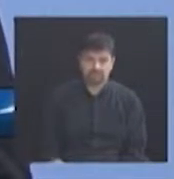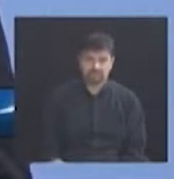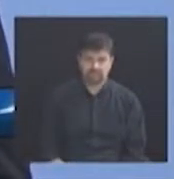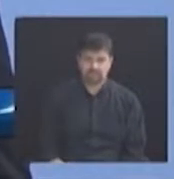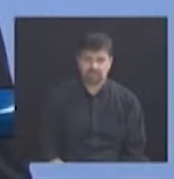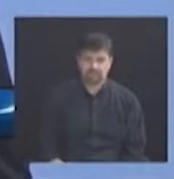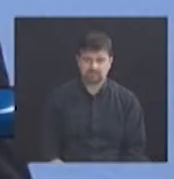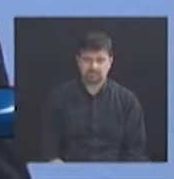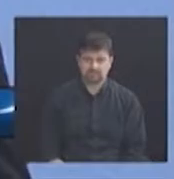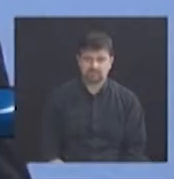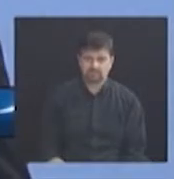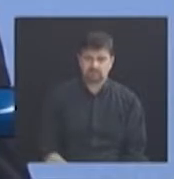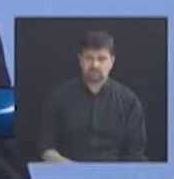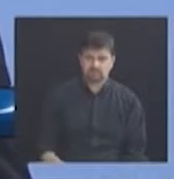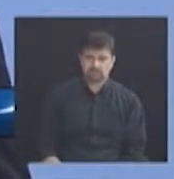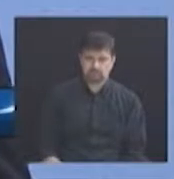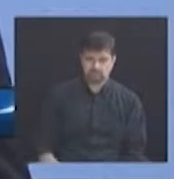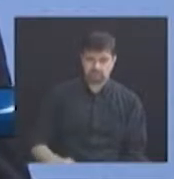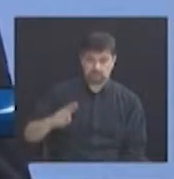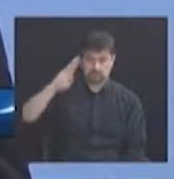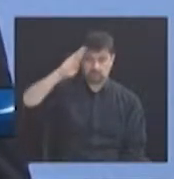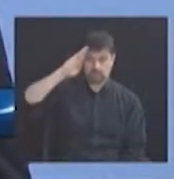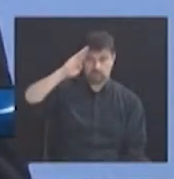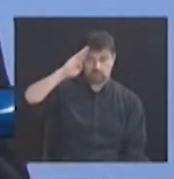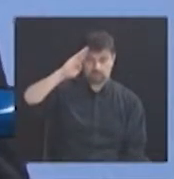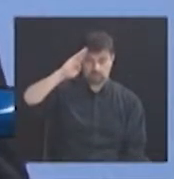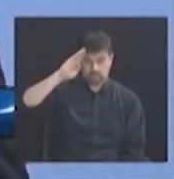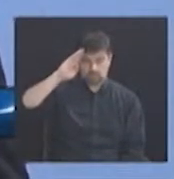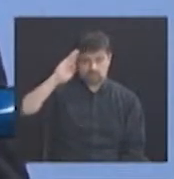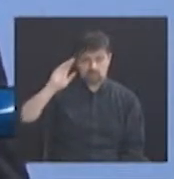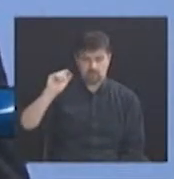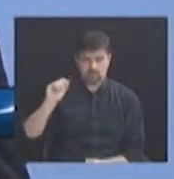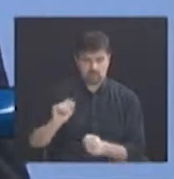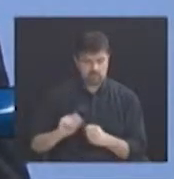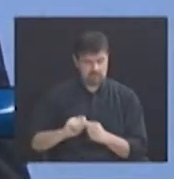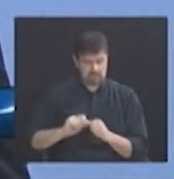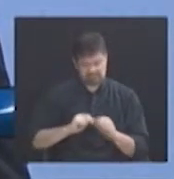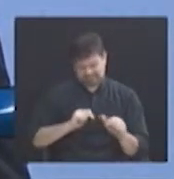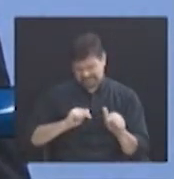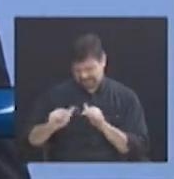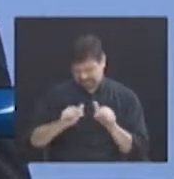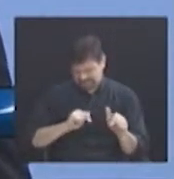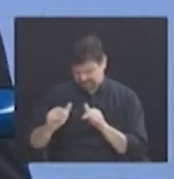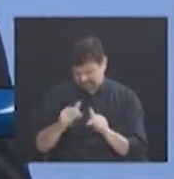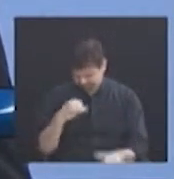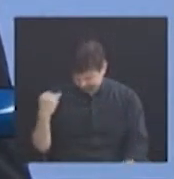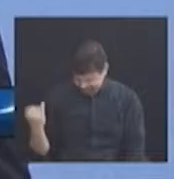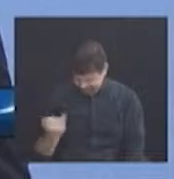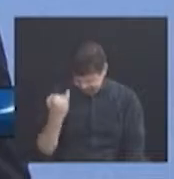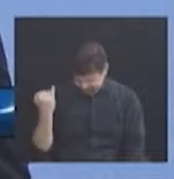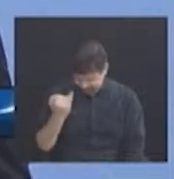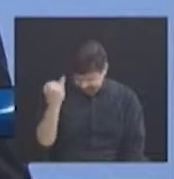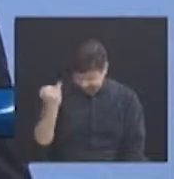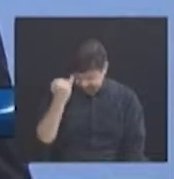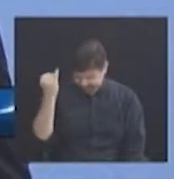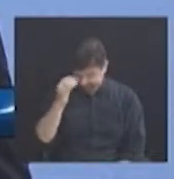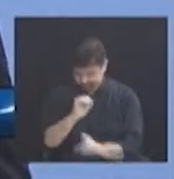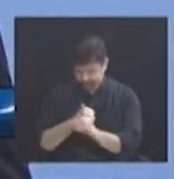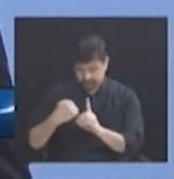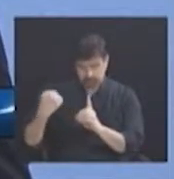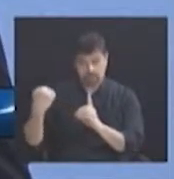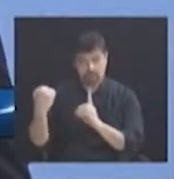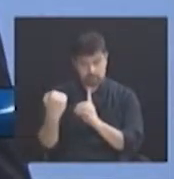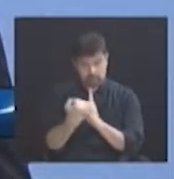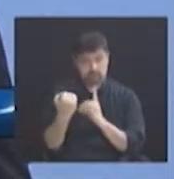que presta um relevante serviço trabalho para a nossa sociedade